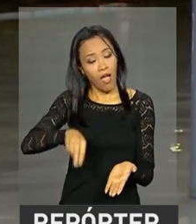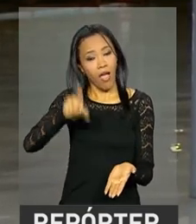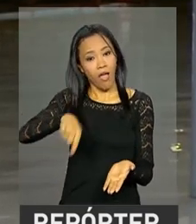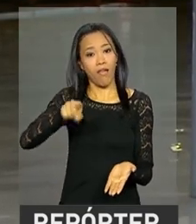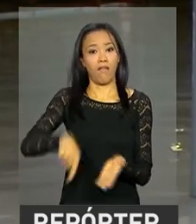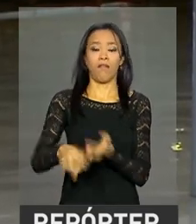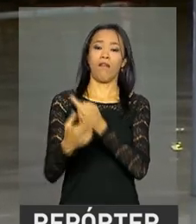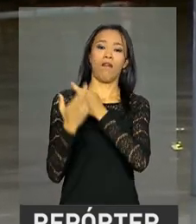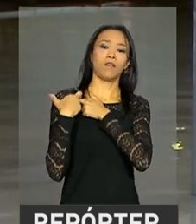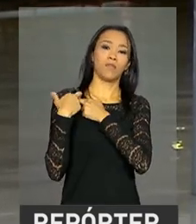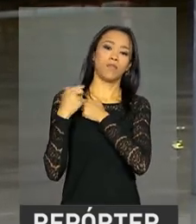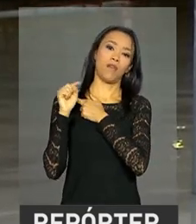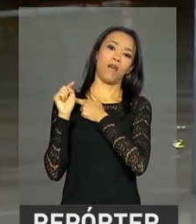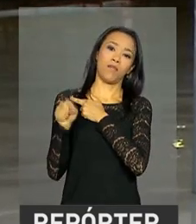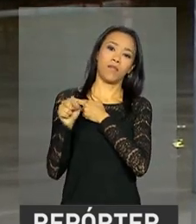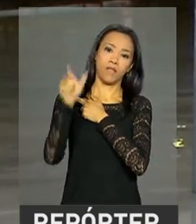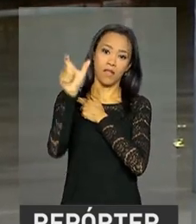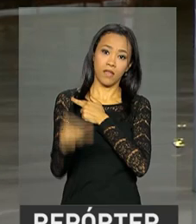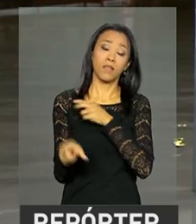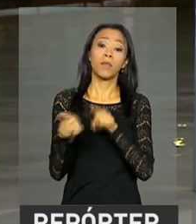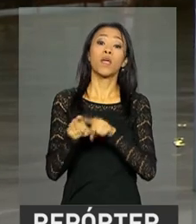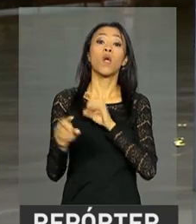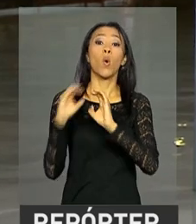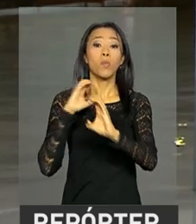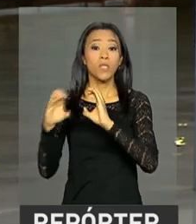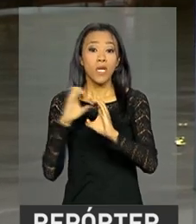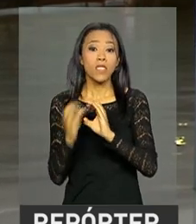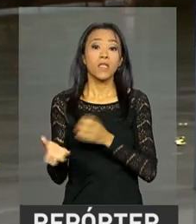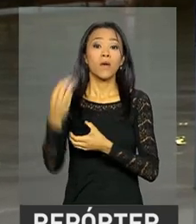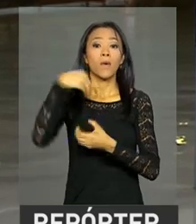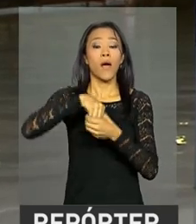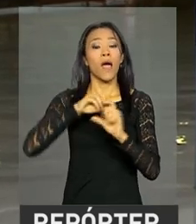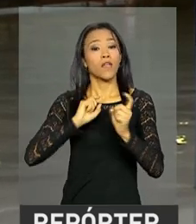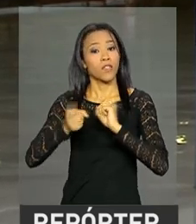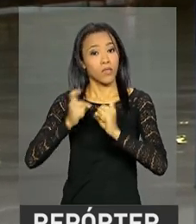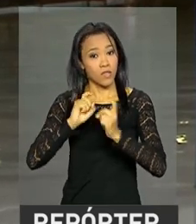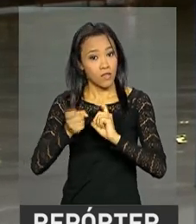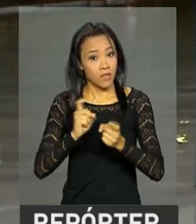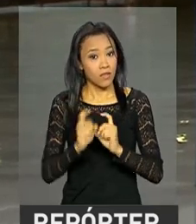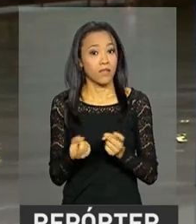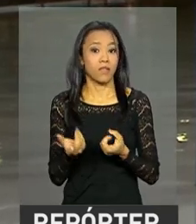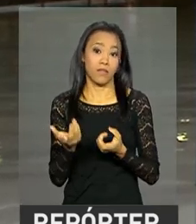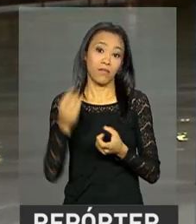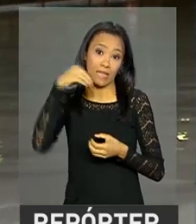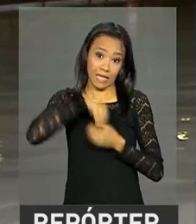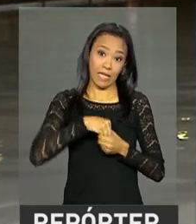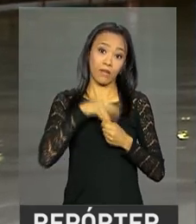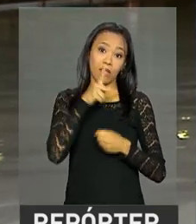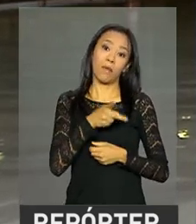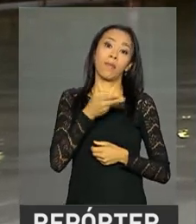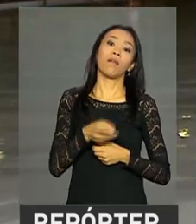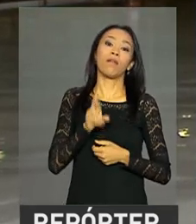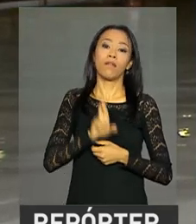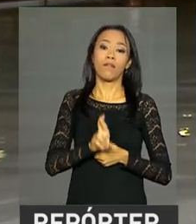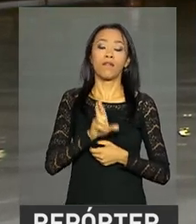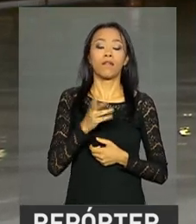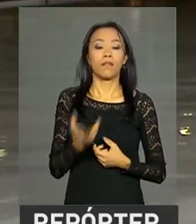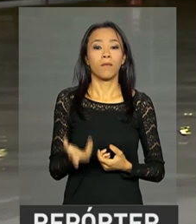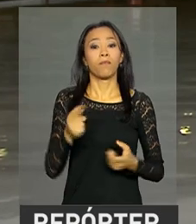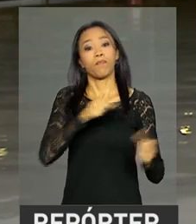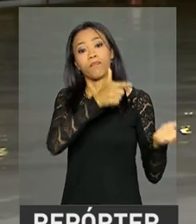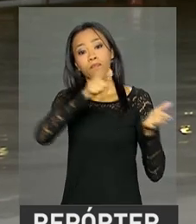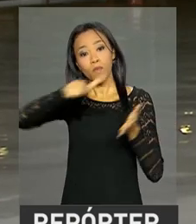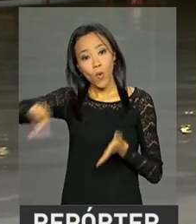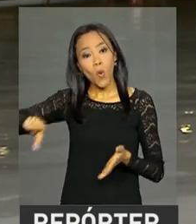responsável aí pelas secretarias de comunicação de administração e pelo cerimonial da presidência da república Alexandre de